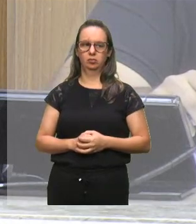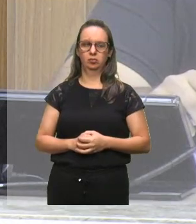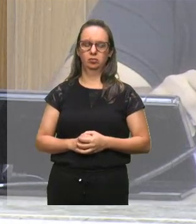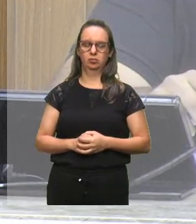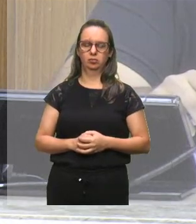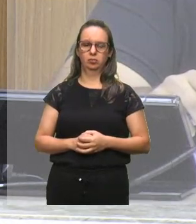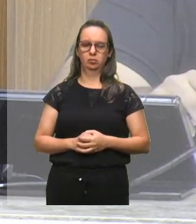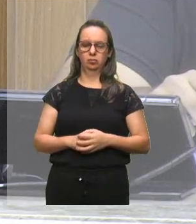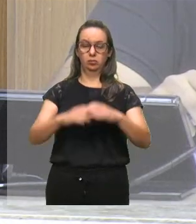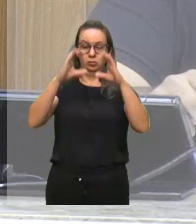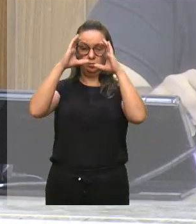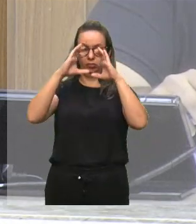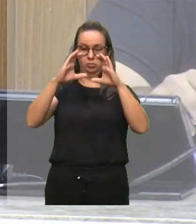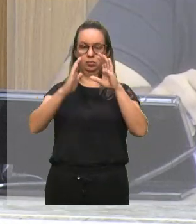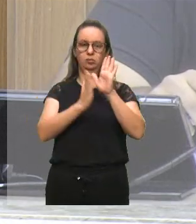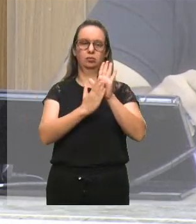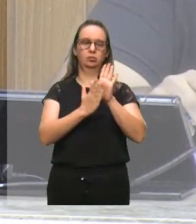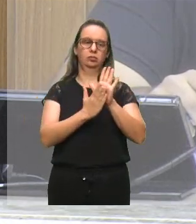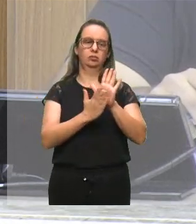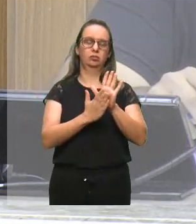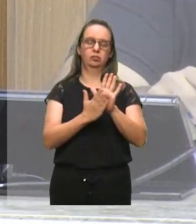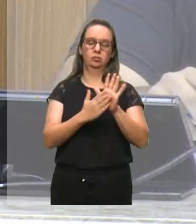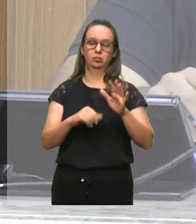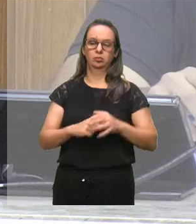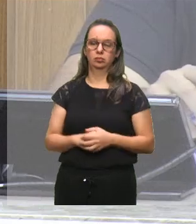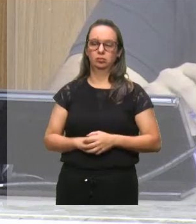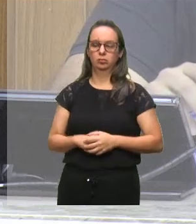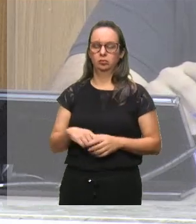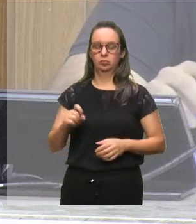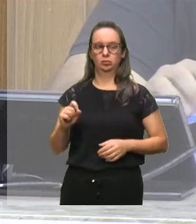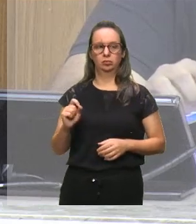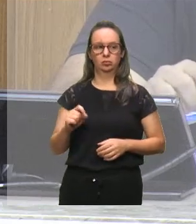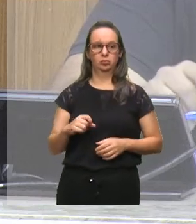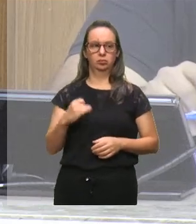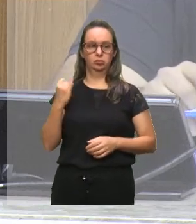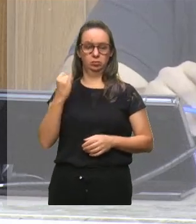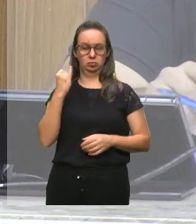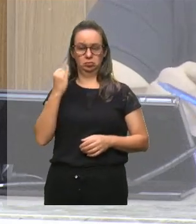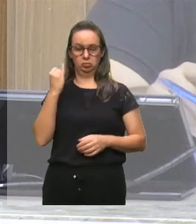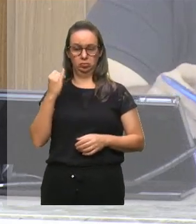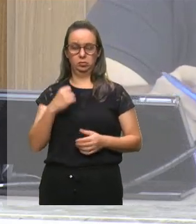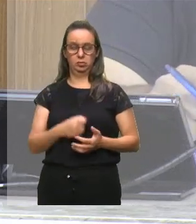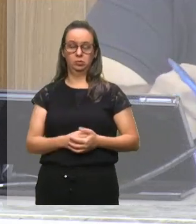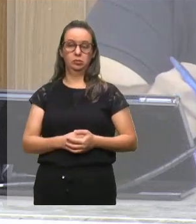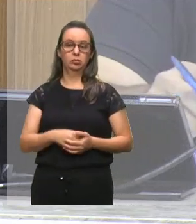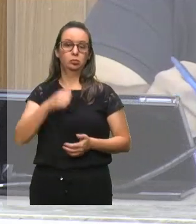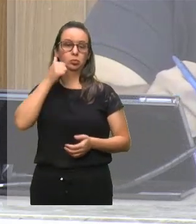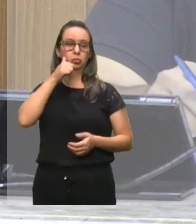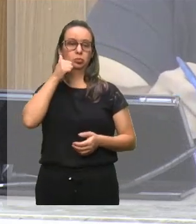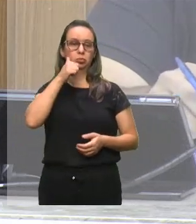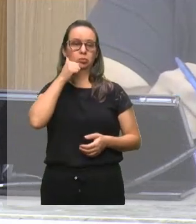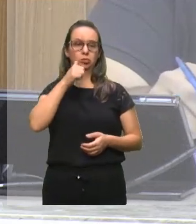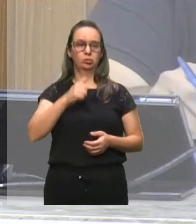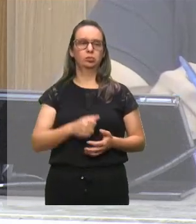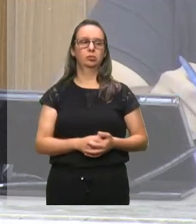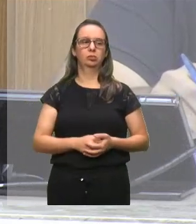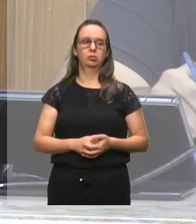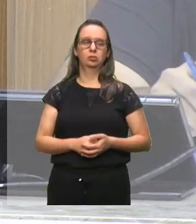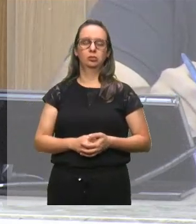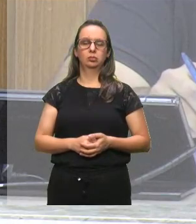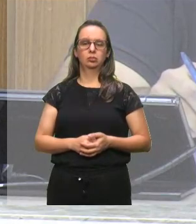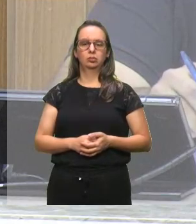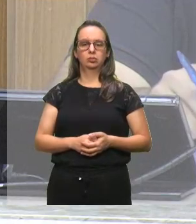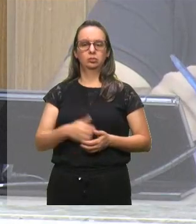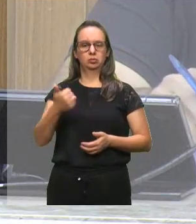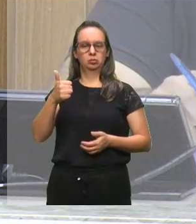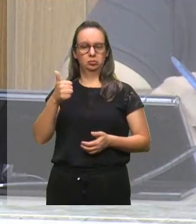propostas. Acho muito interessante a primeira senhora que veio aqui falar do auxílio, tratamento às gestantes,